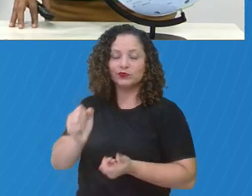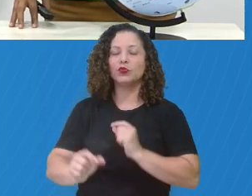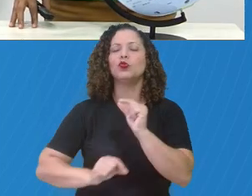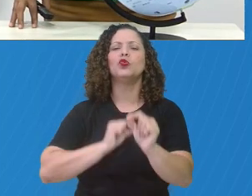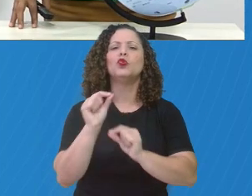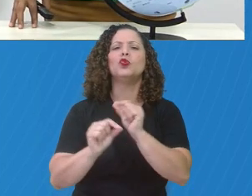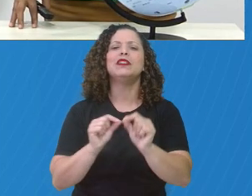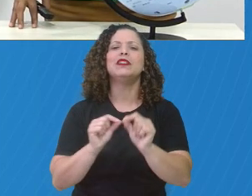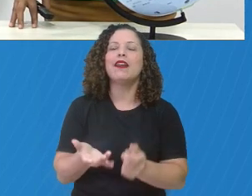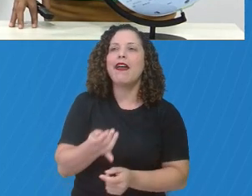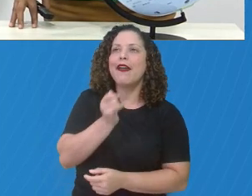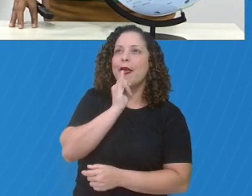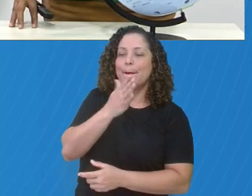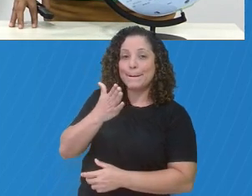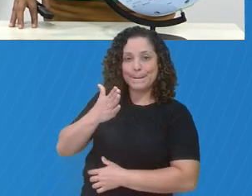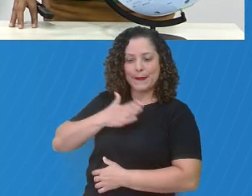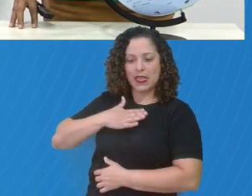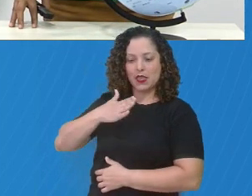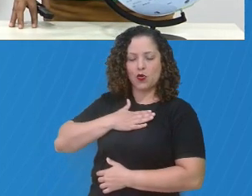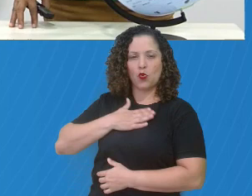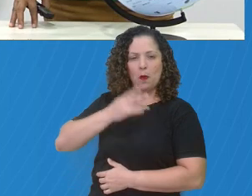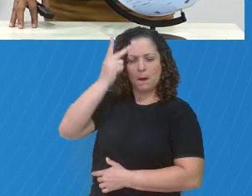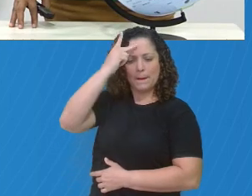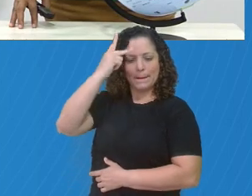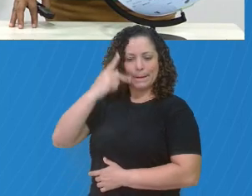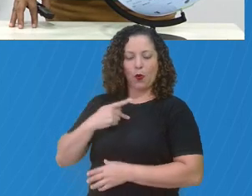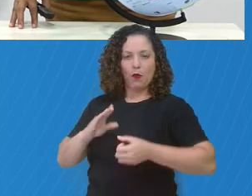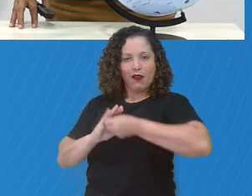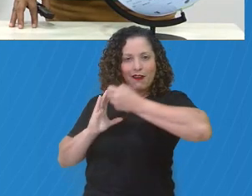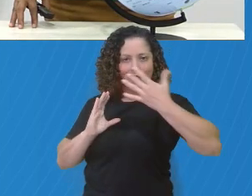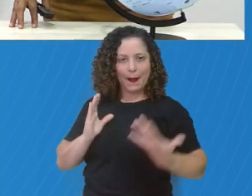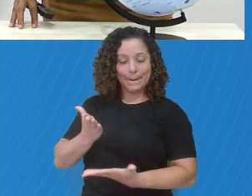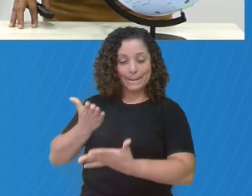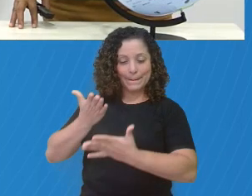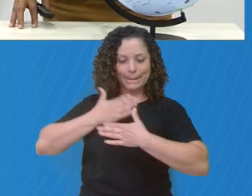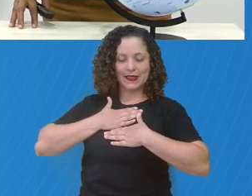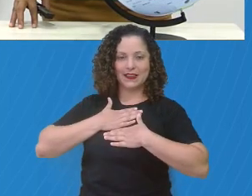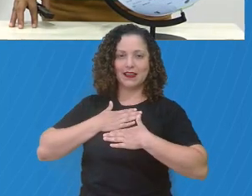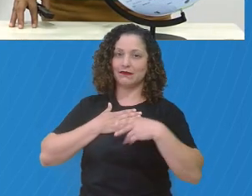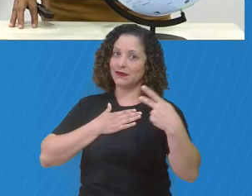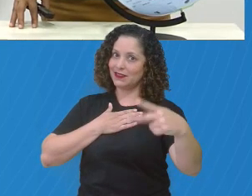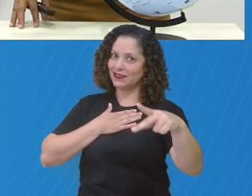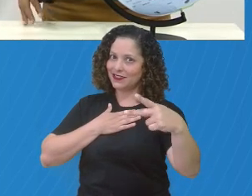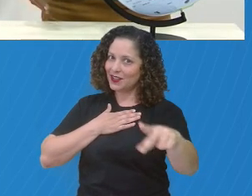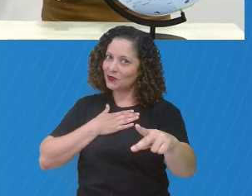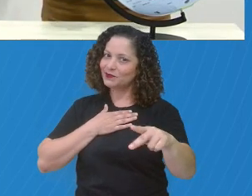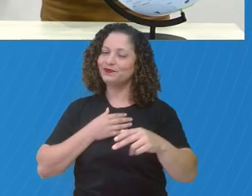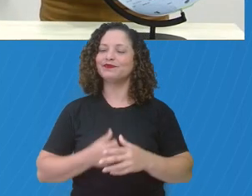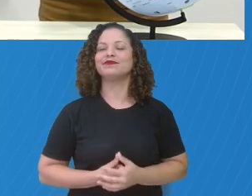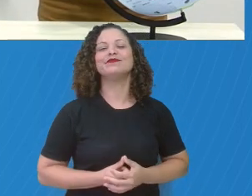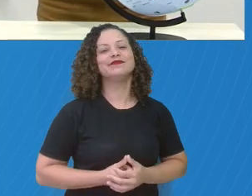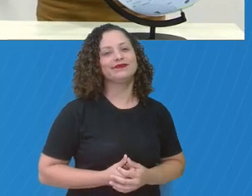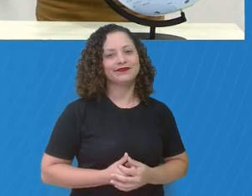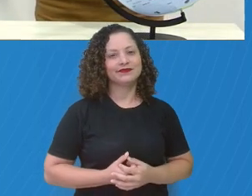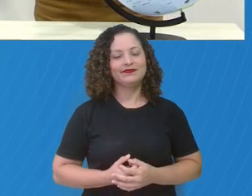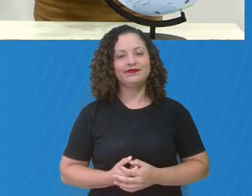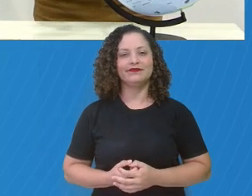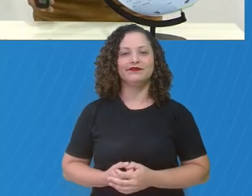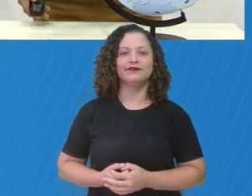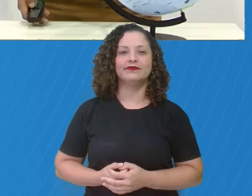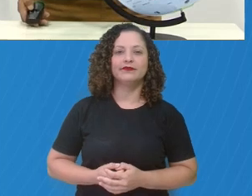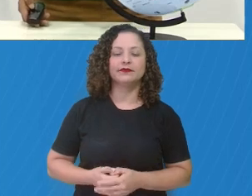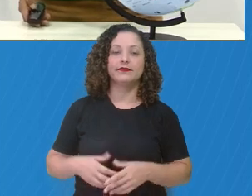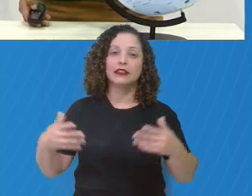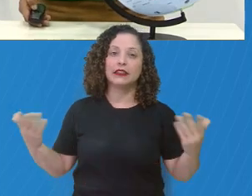que é meu, pertencimento, tá? Meu, seu, tá? É o pertencimento. Então,